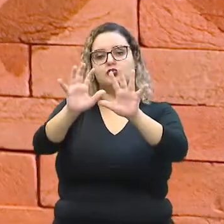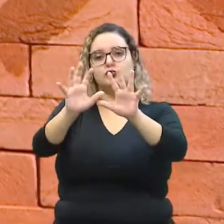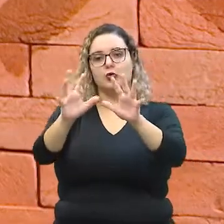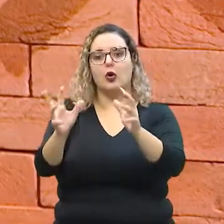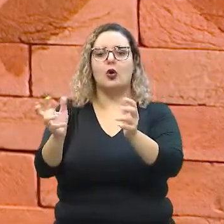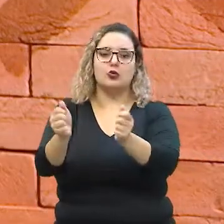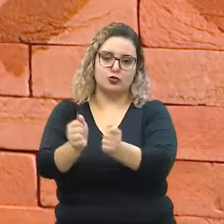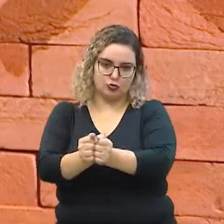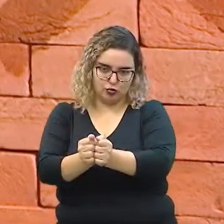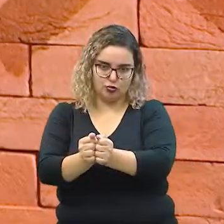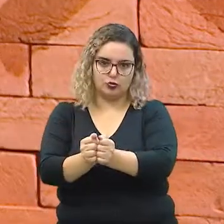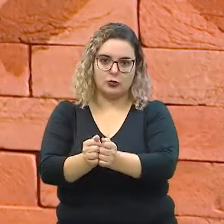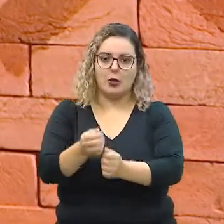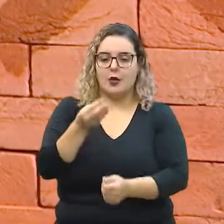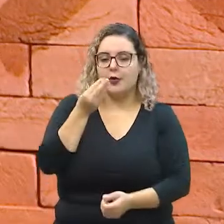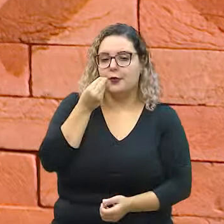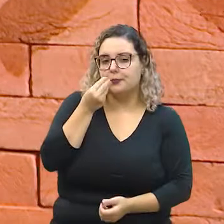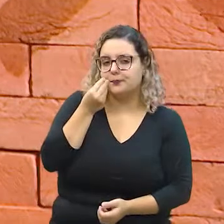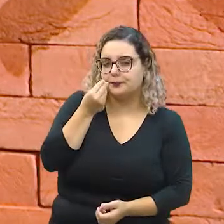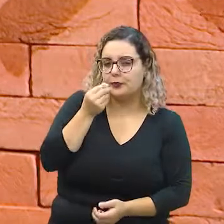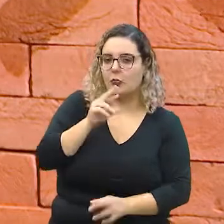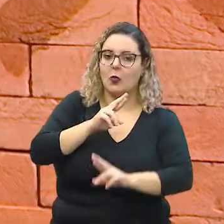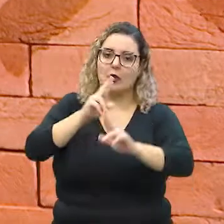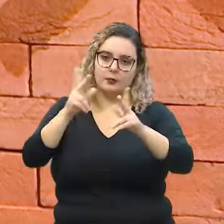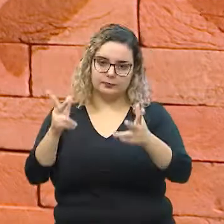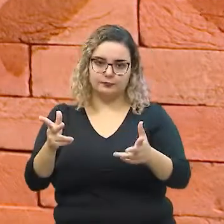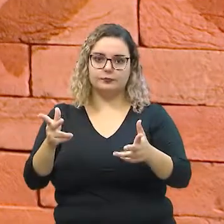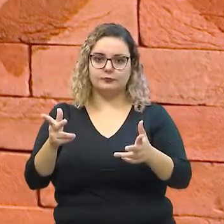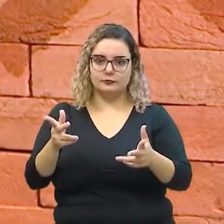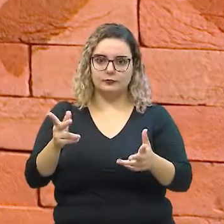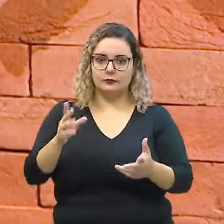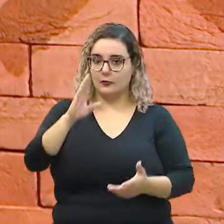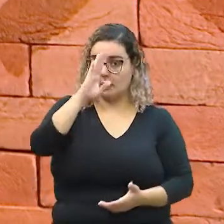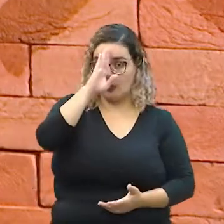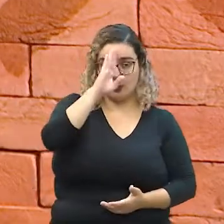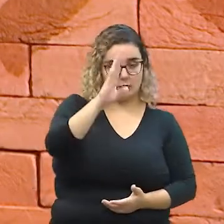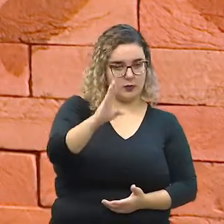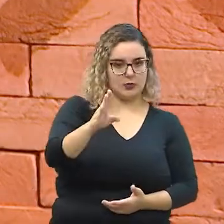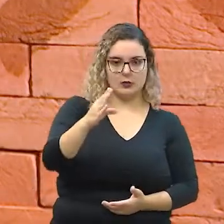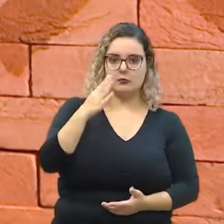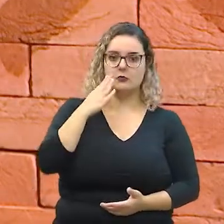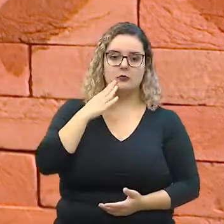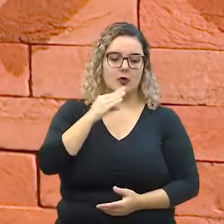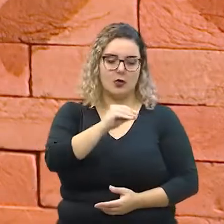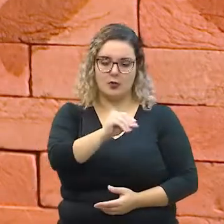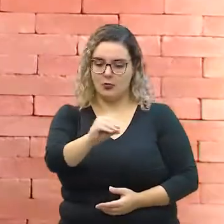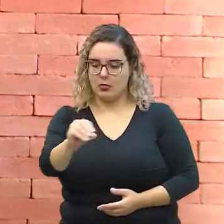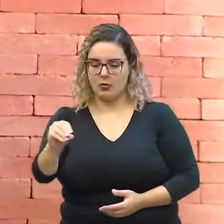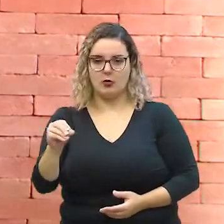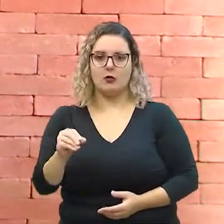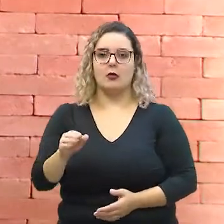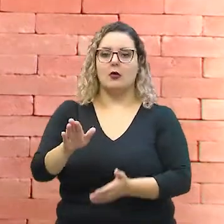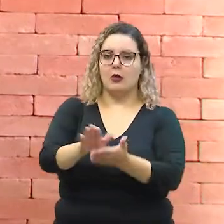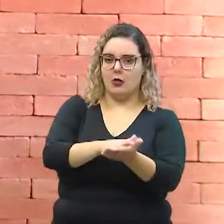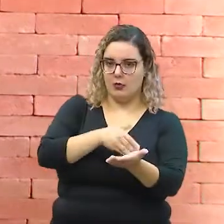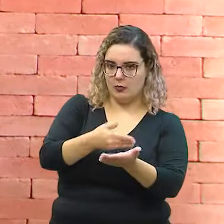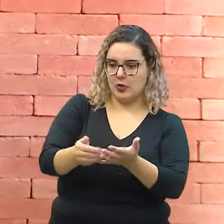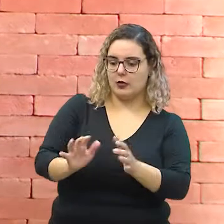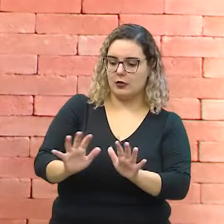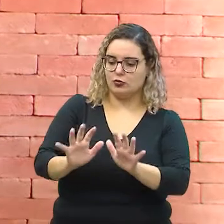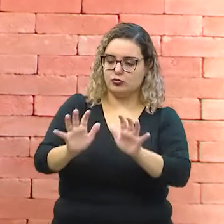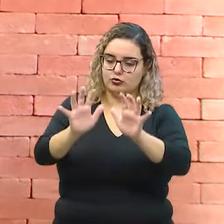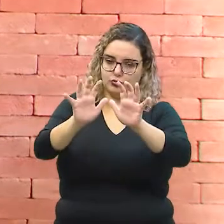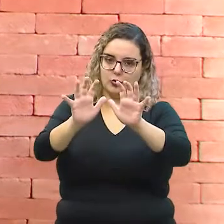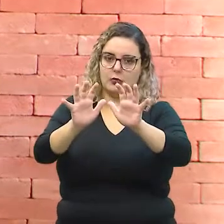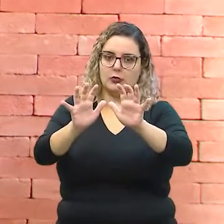ali na manteiga, vai dar esse sabor de defumado. Que na verdade é o principal tempero da coisa, é essa manteiga defumada. Que vai dar todo